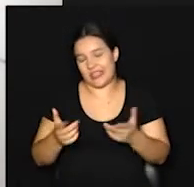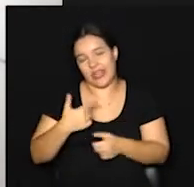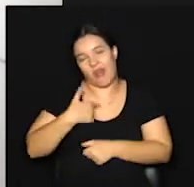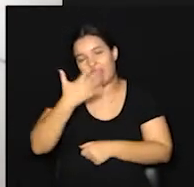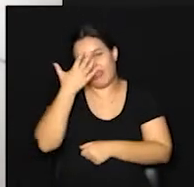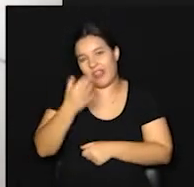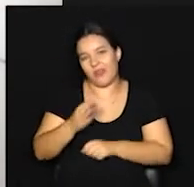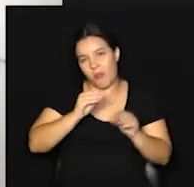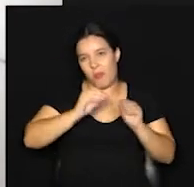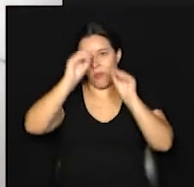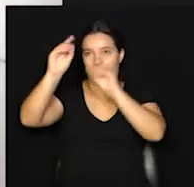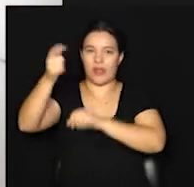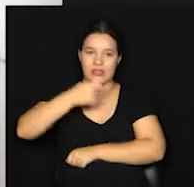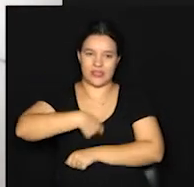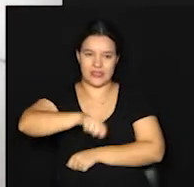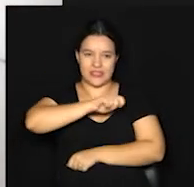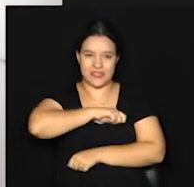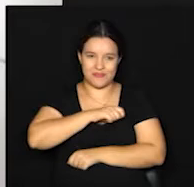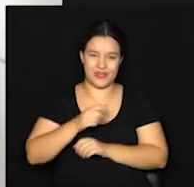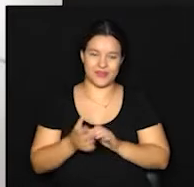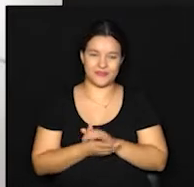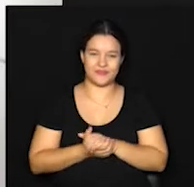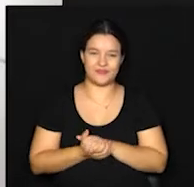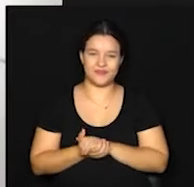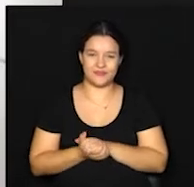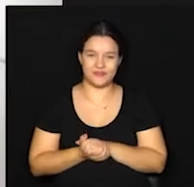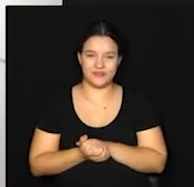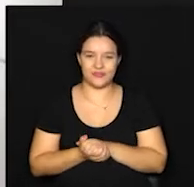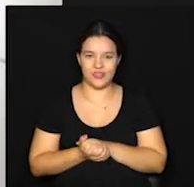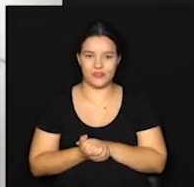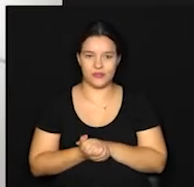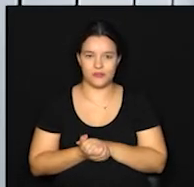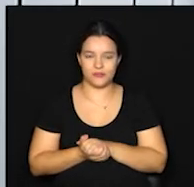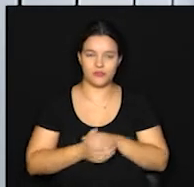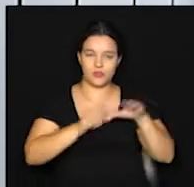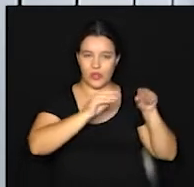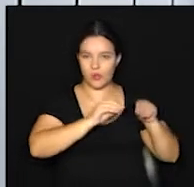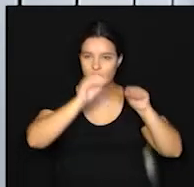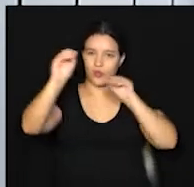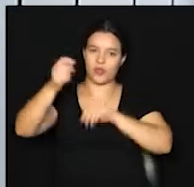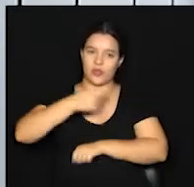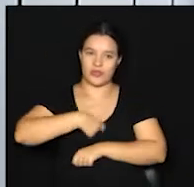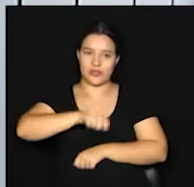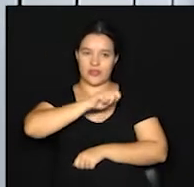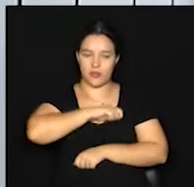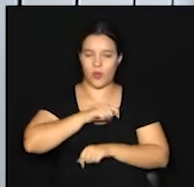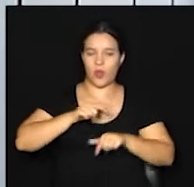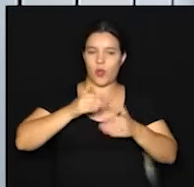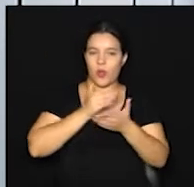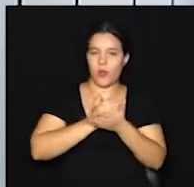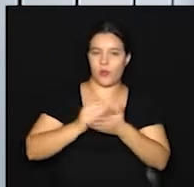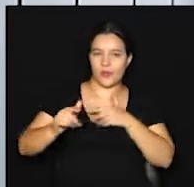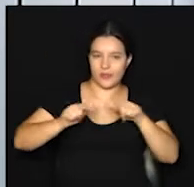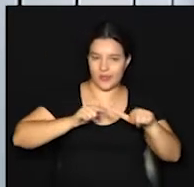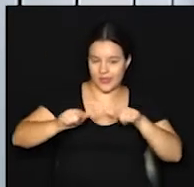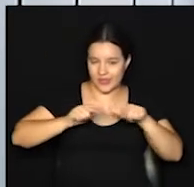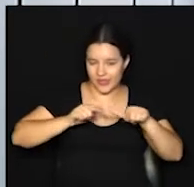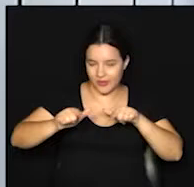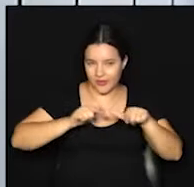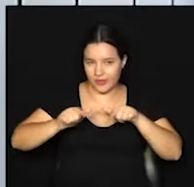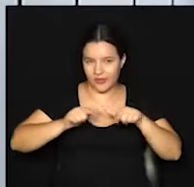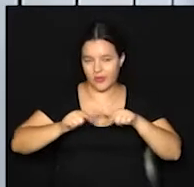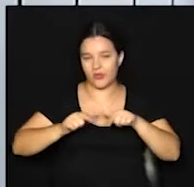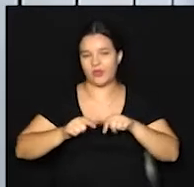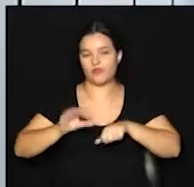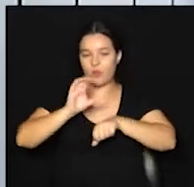já fui buscar outros ares, outros mundos. Aí, então, você foi para a Espanha, começou a trabalhar, fez o